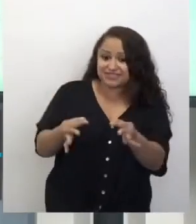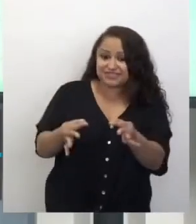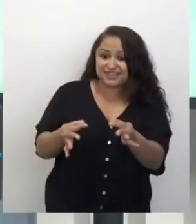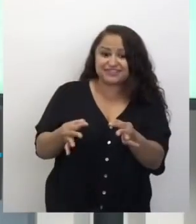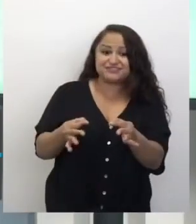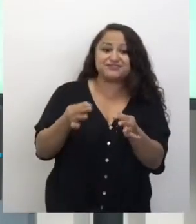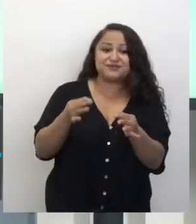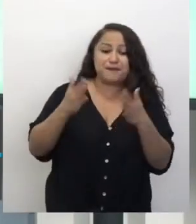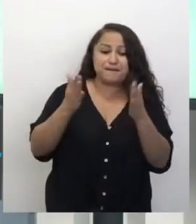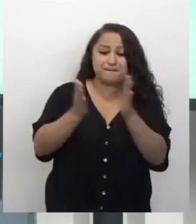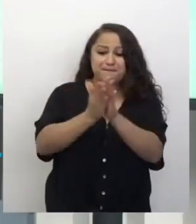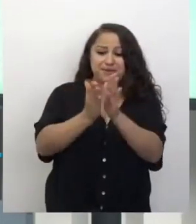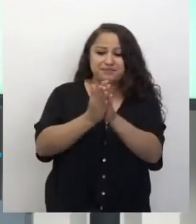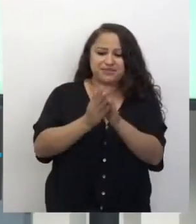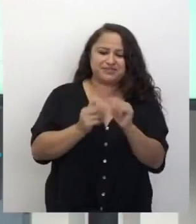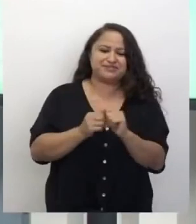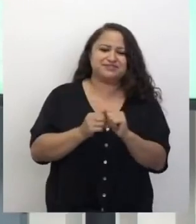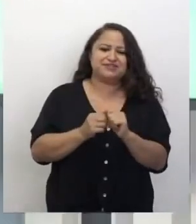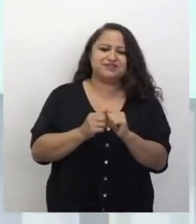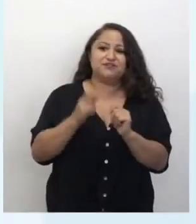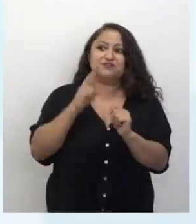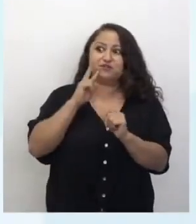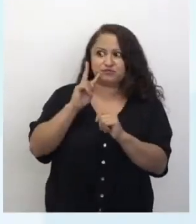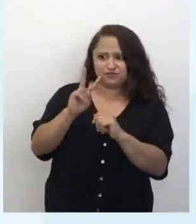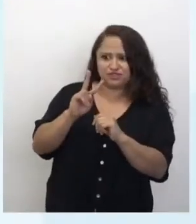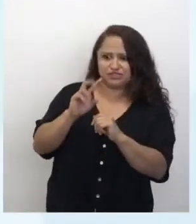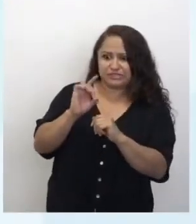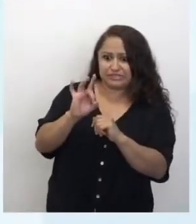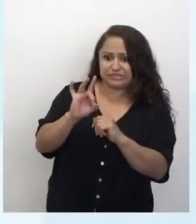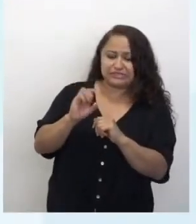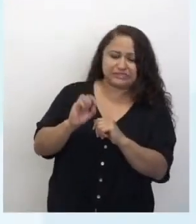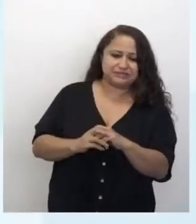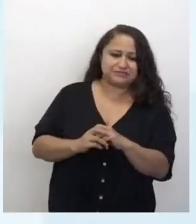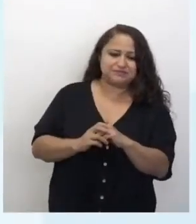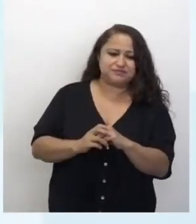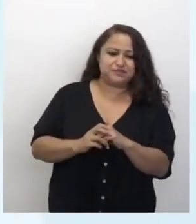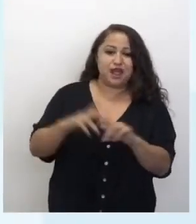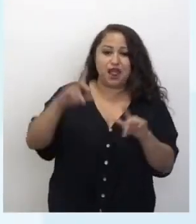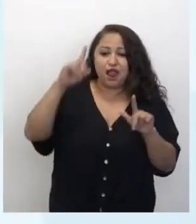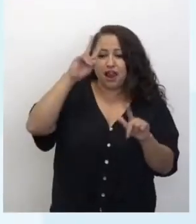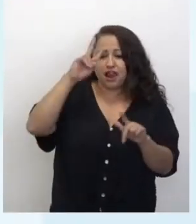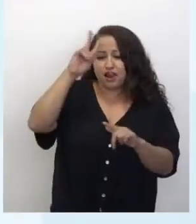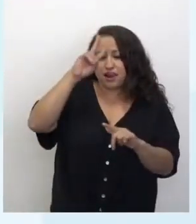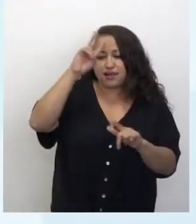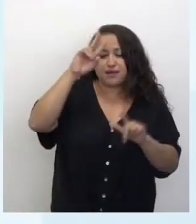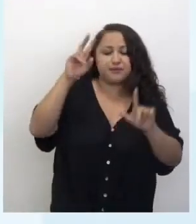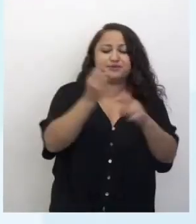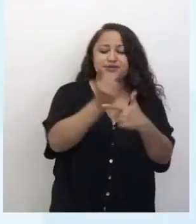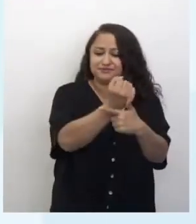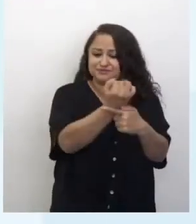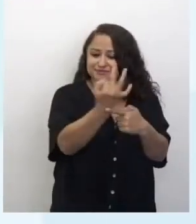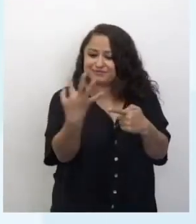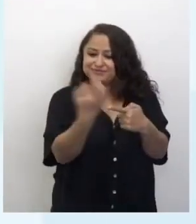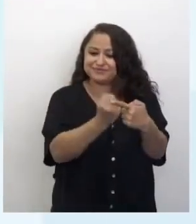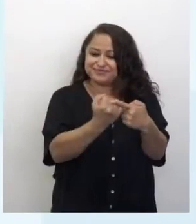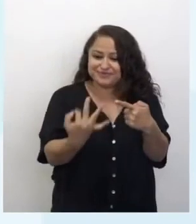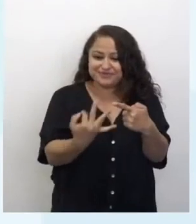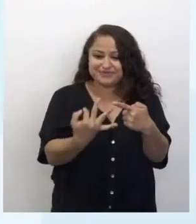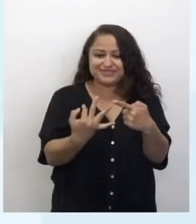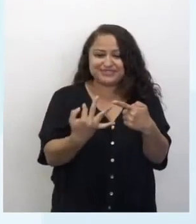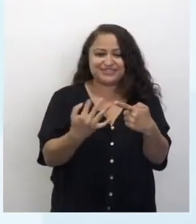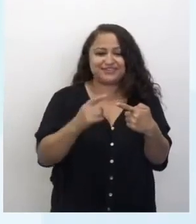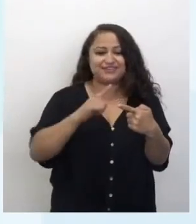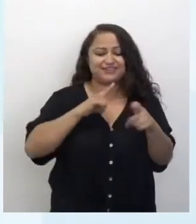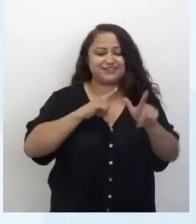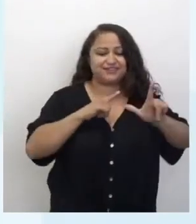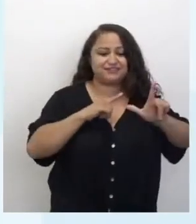Então, vamos apenas conferir aqui comigo, olha. Lembra da função cosseno? Opa, volta aqui. Lembra